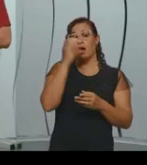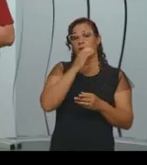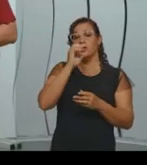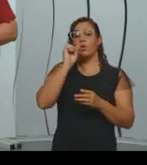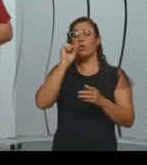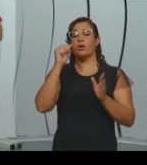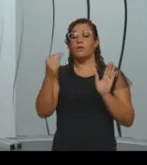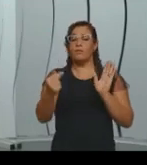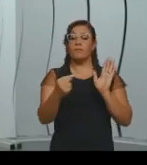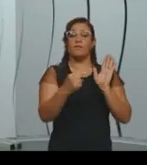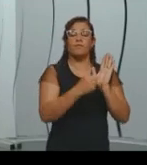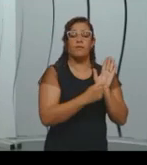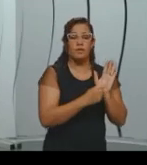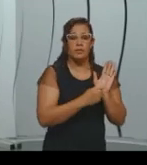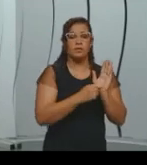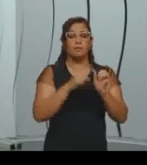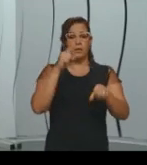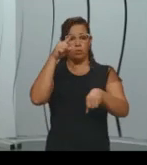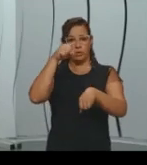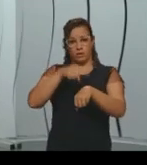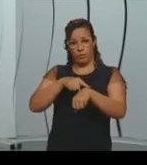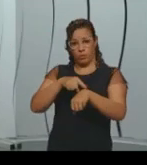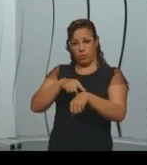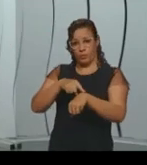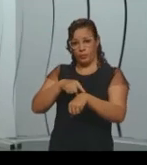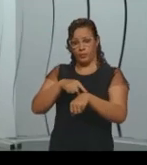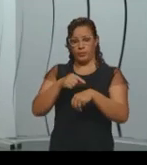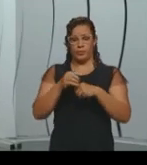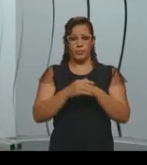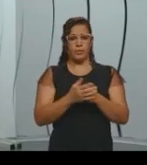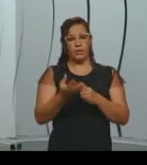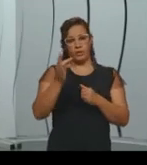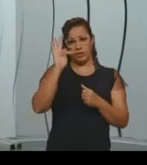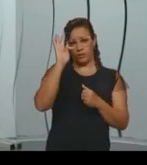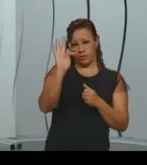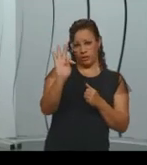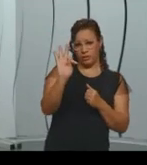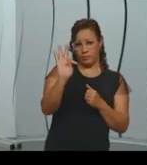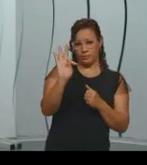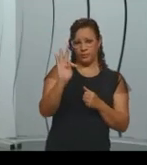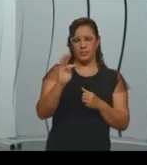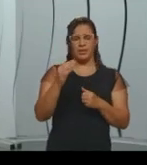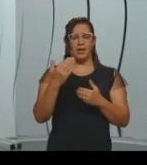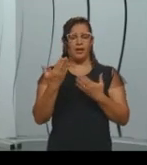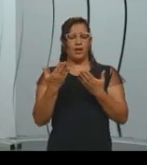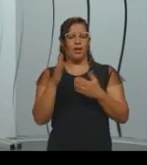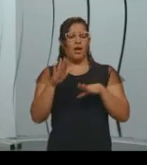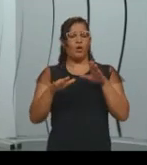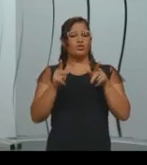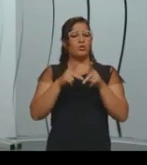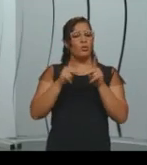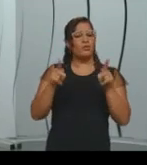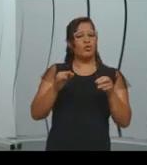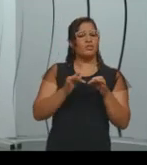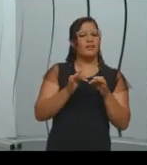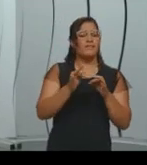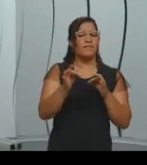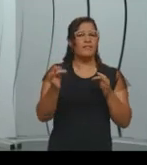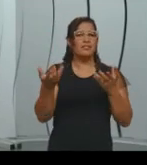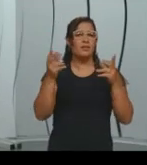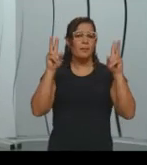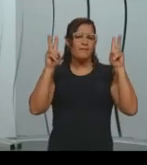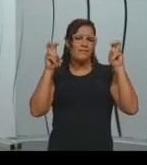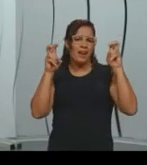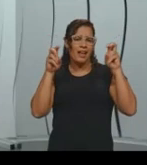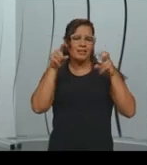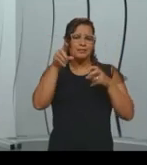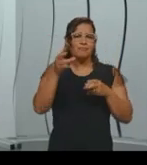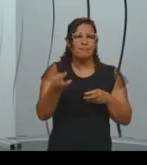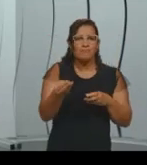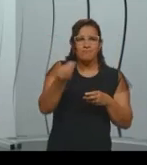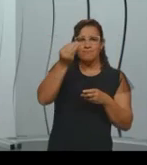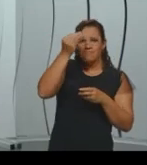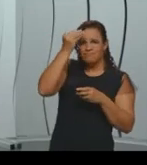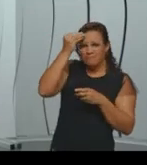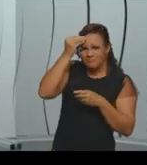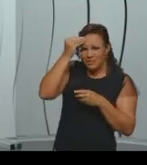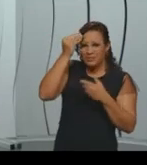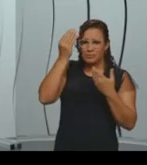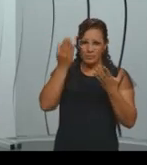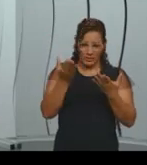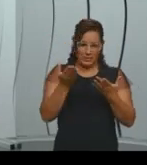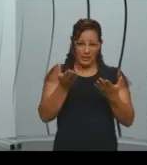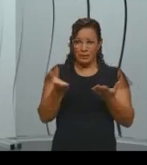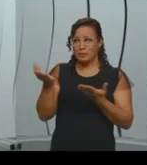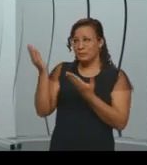pelo tempo. Aqui tem muito professor de física que usa algumas frases para poder memorizar essas